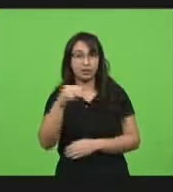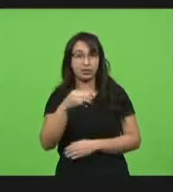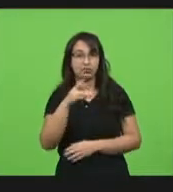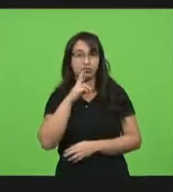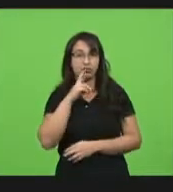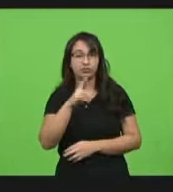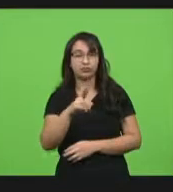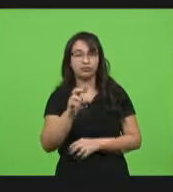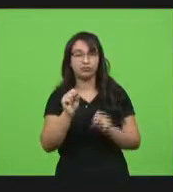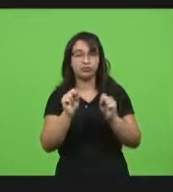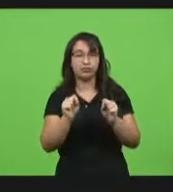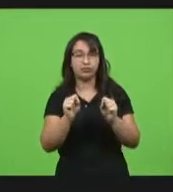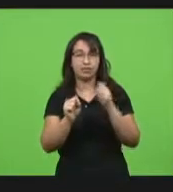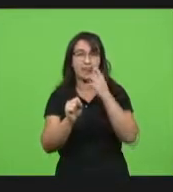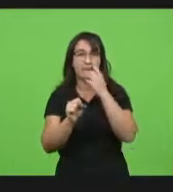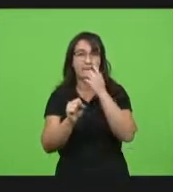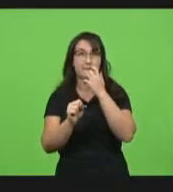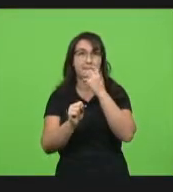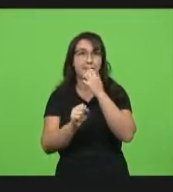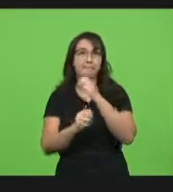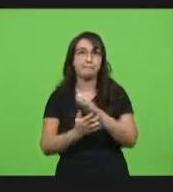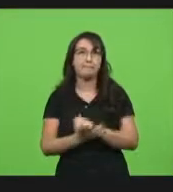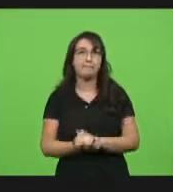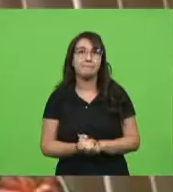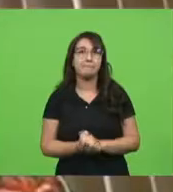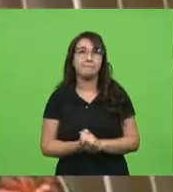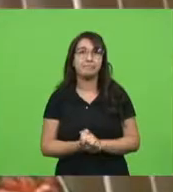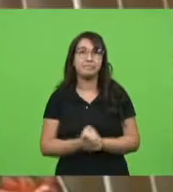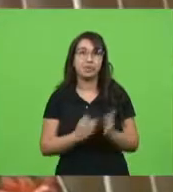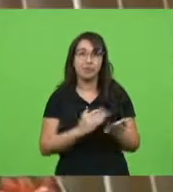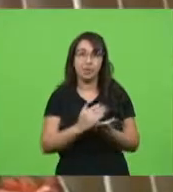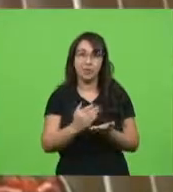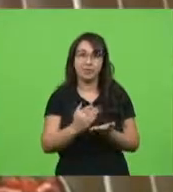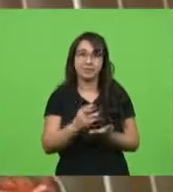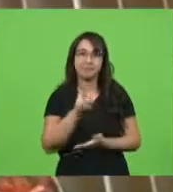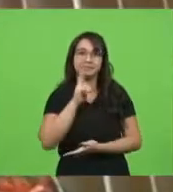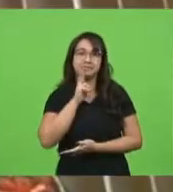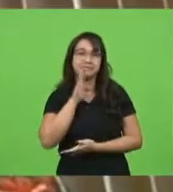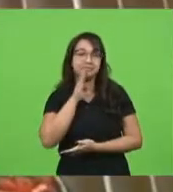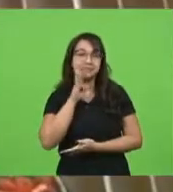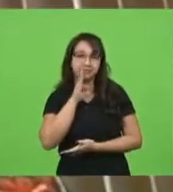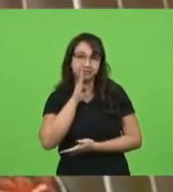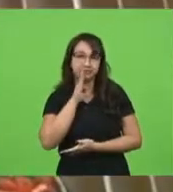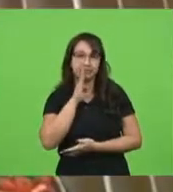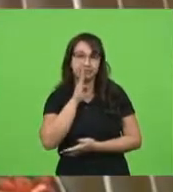Bom, senhores, iniciando pelo deputado Berlanda, né, eu anotei